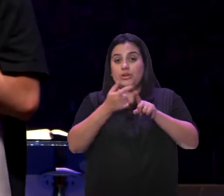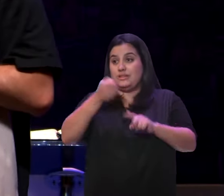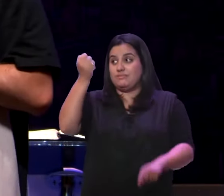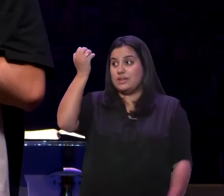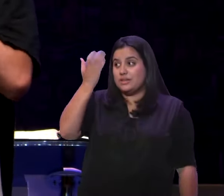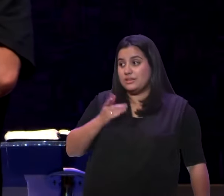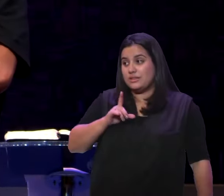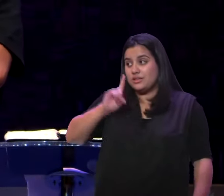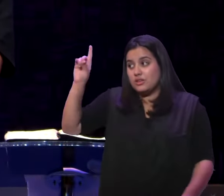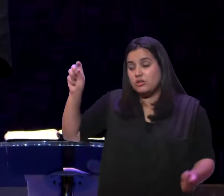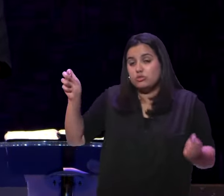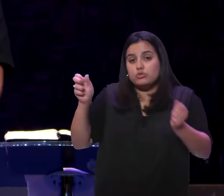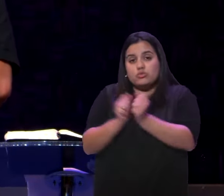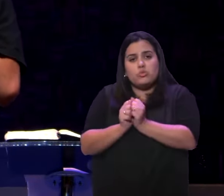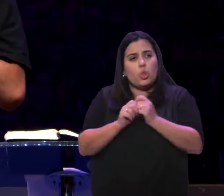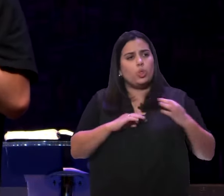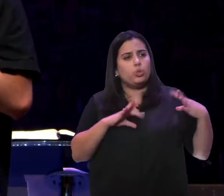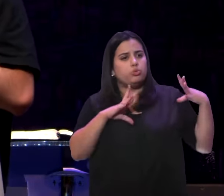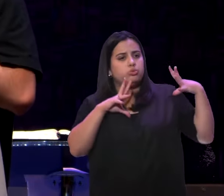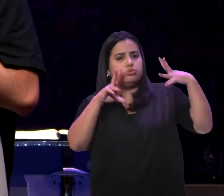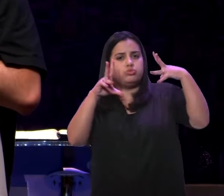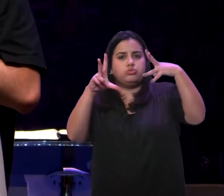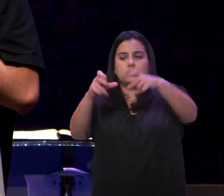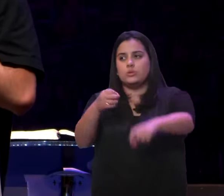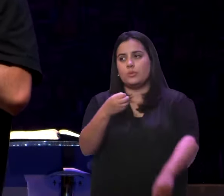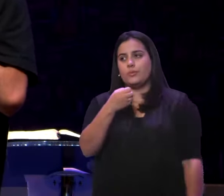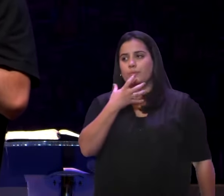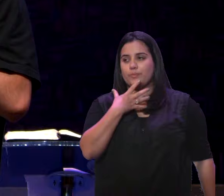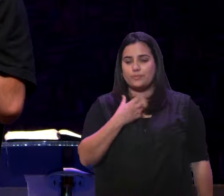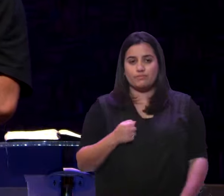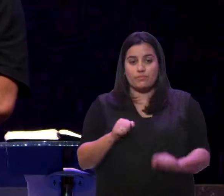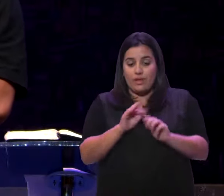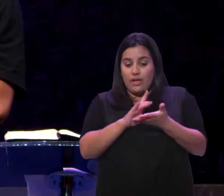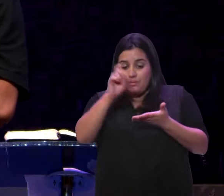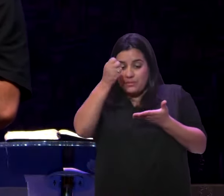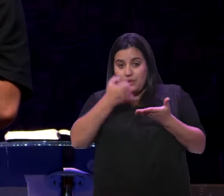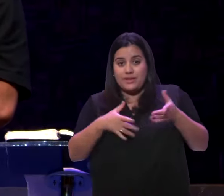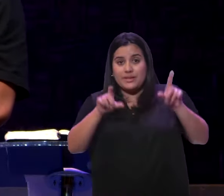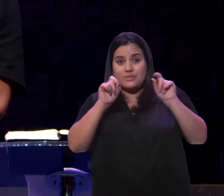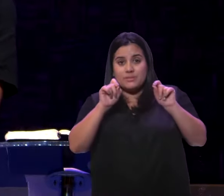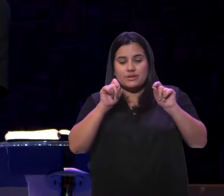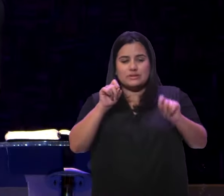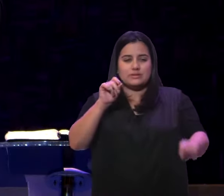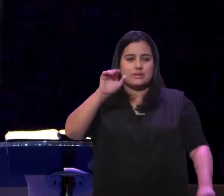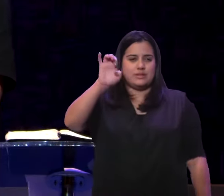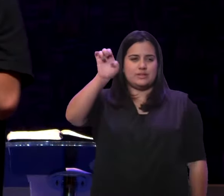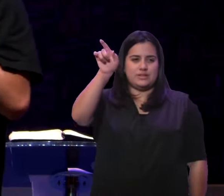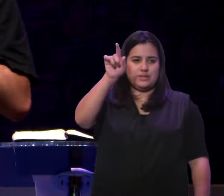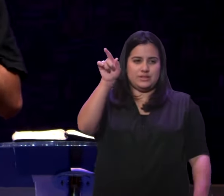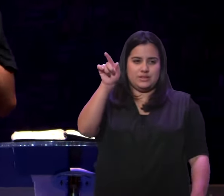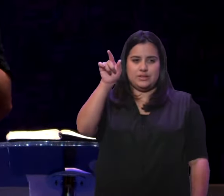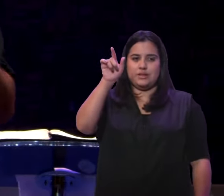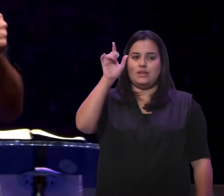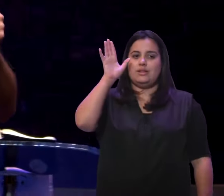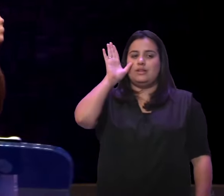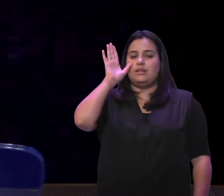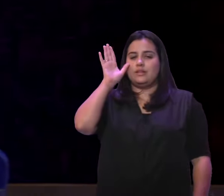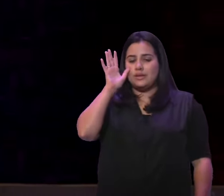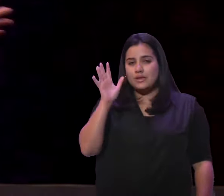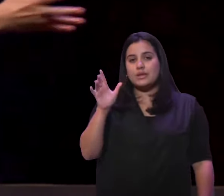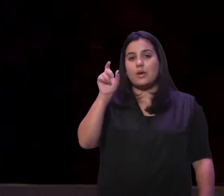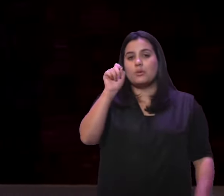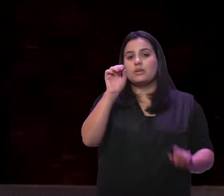está, tudo prospera. A palavra de Deus diz lá em Ezequiel 47, que é o texto do rio, onde o rio fluir,